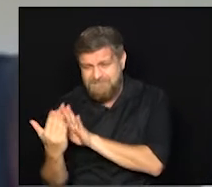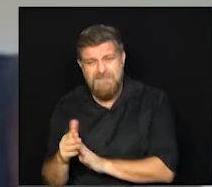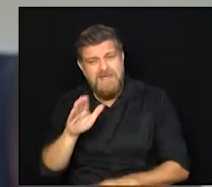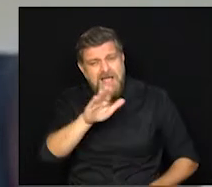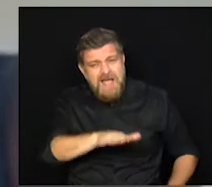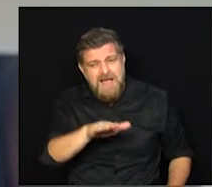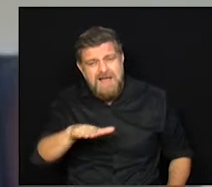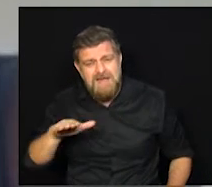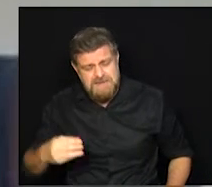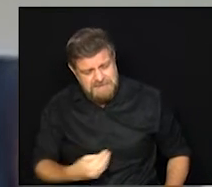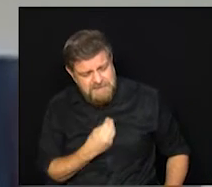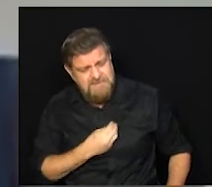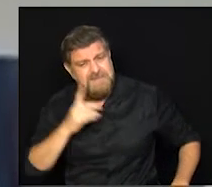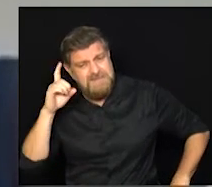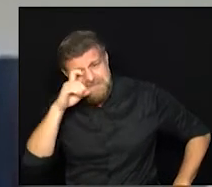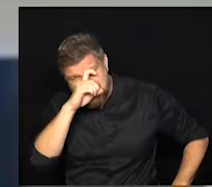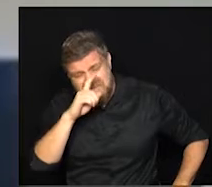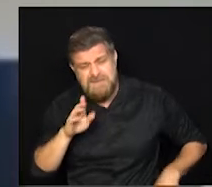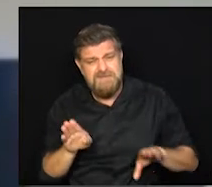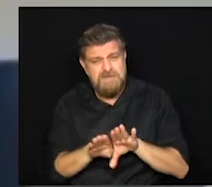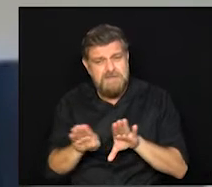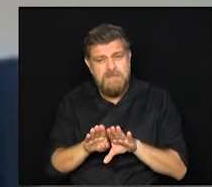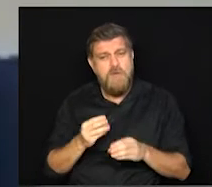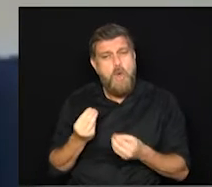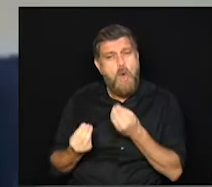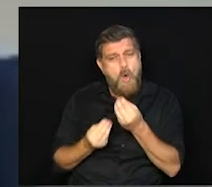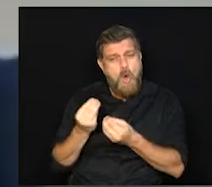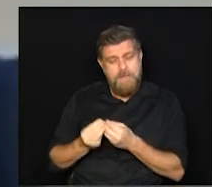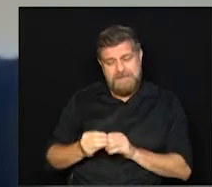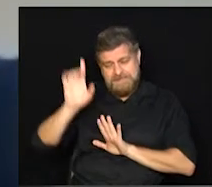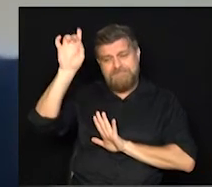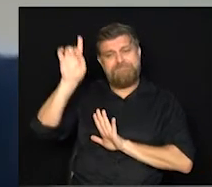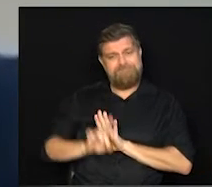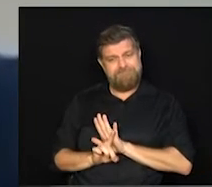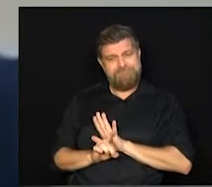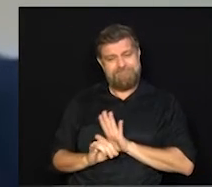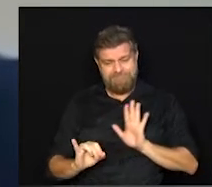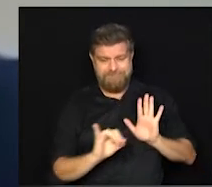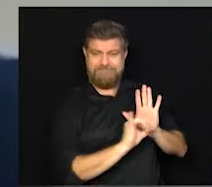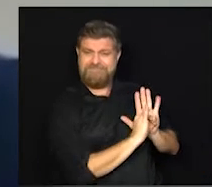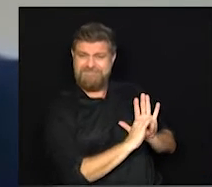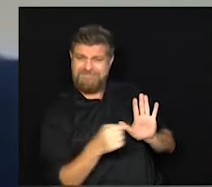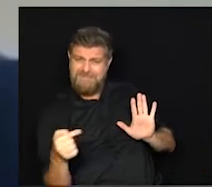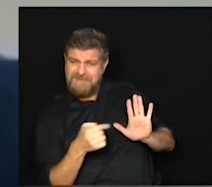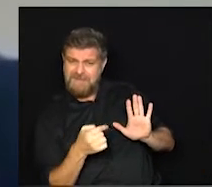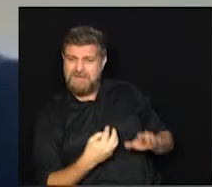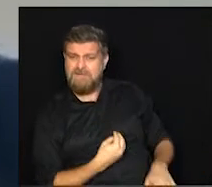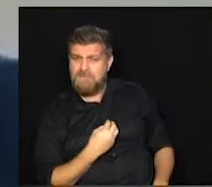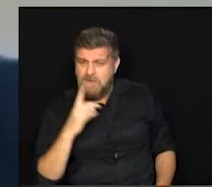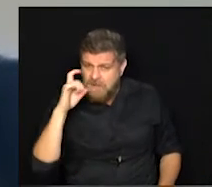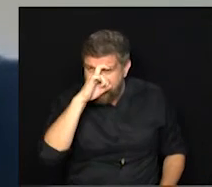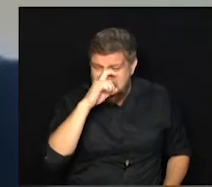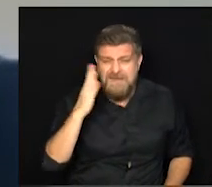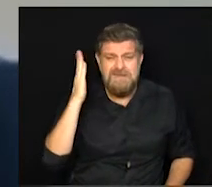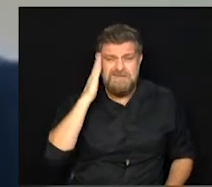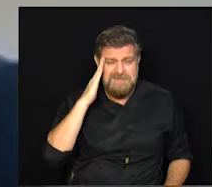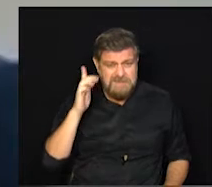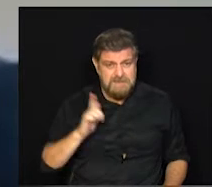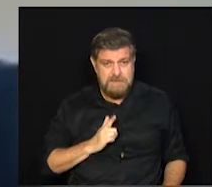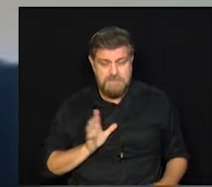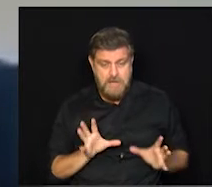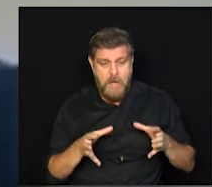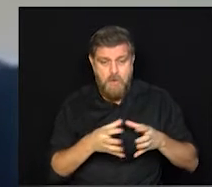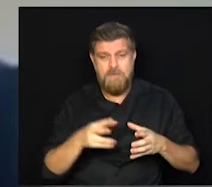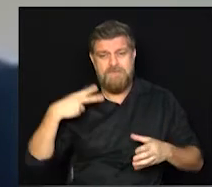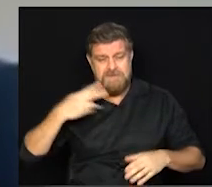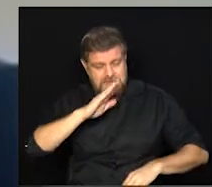esses adolescentes, adultos, né, conviverem com isso, mas eu tenho certeza que essa comissão vai fazer diferença